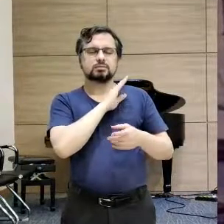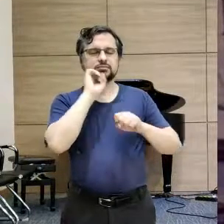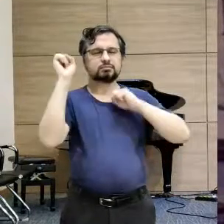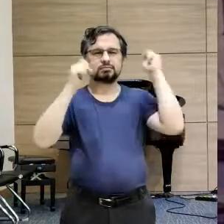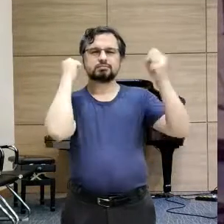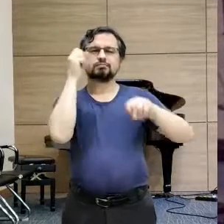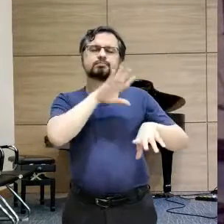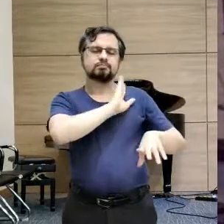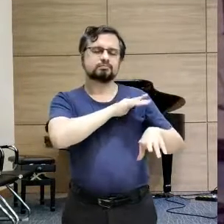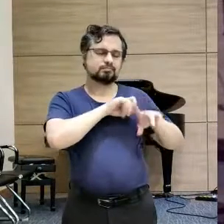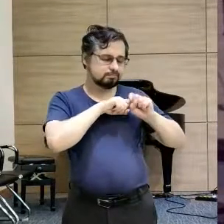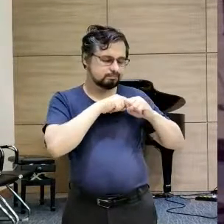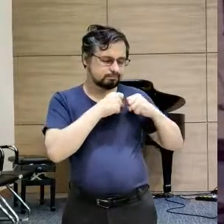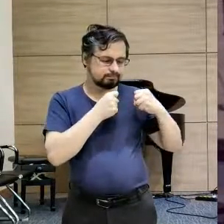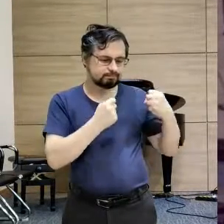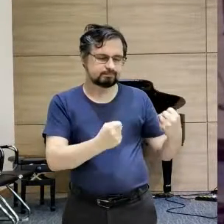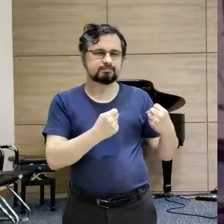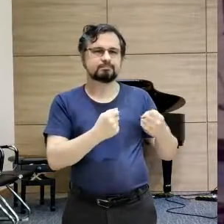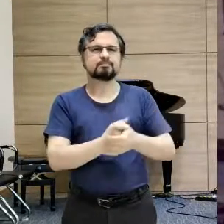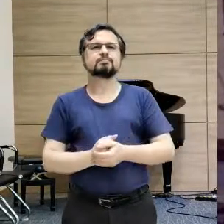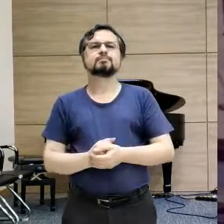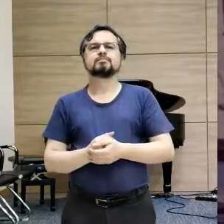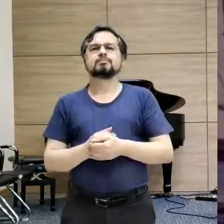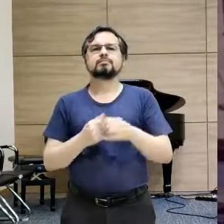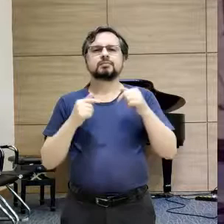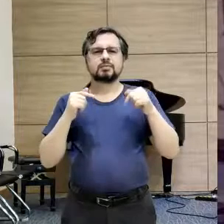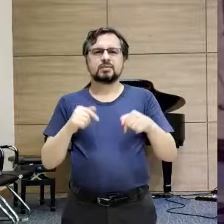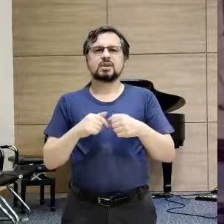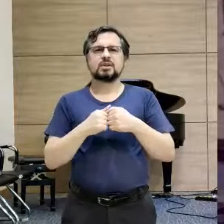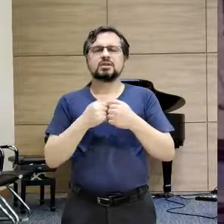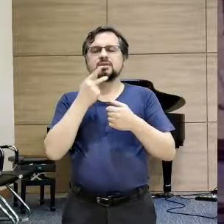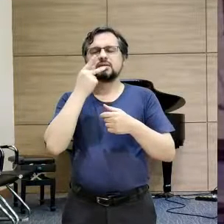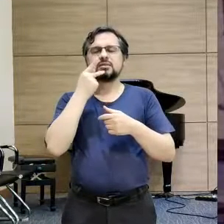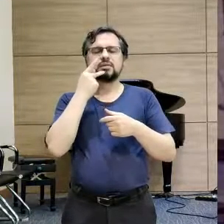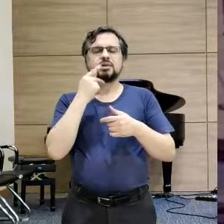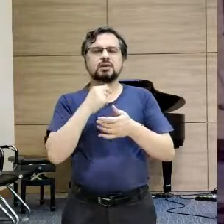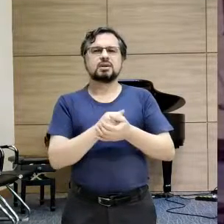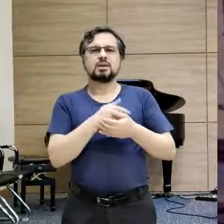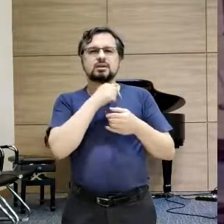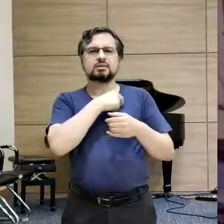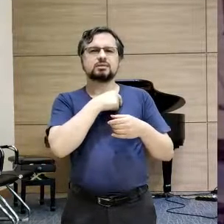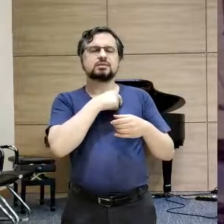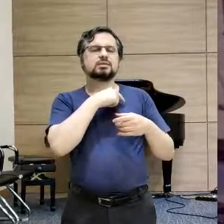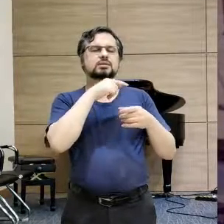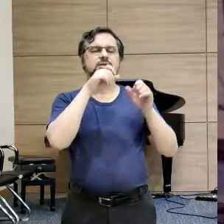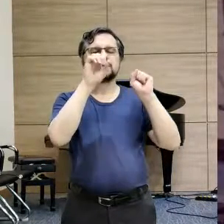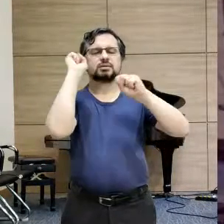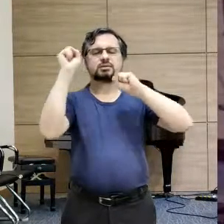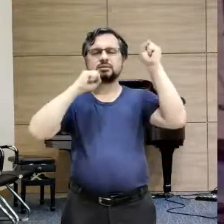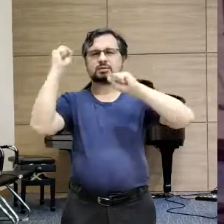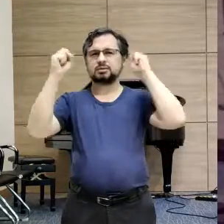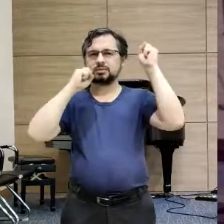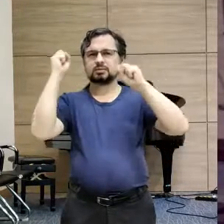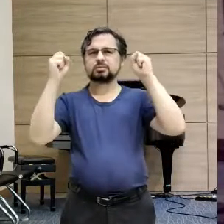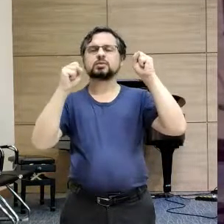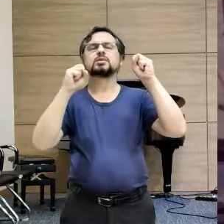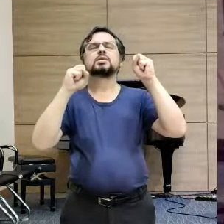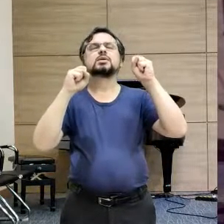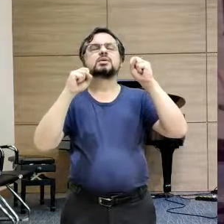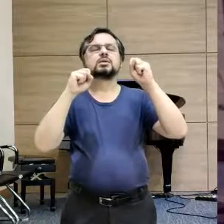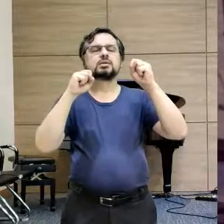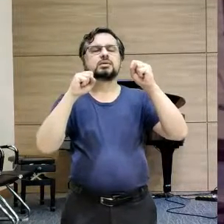quebrantamento de coração, e esse salmo, ele tem por contexto os três outros, aliás, esse e outros dois salmos têm o mesmo